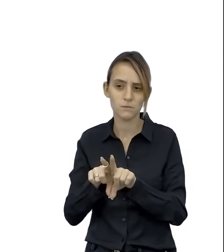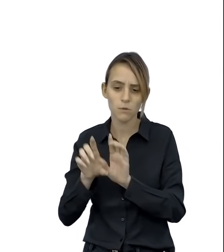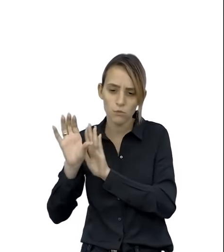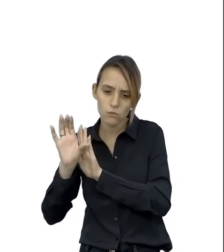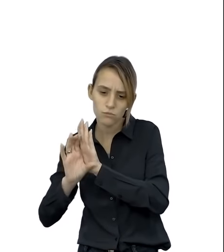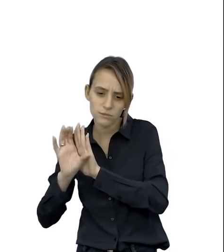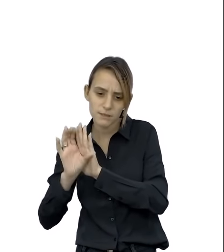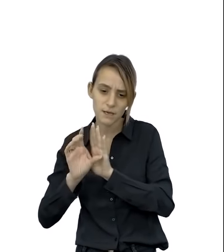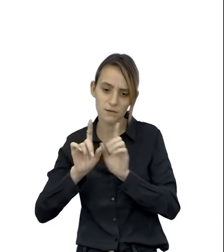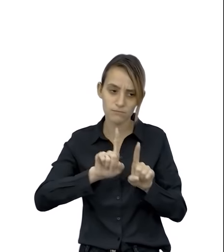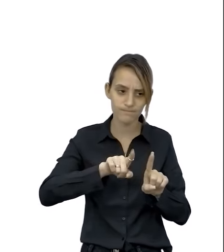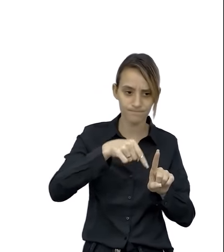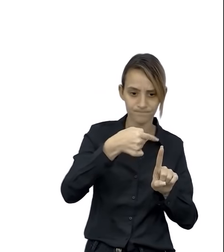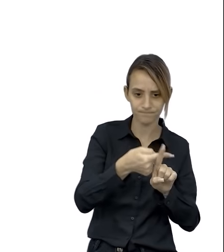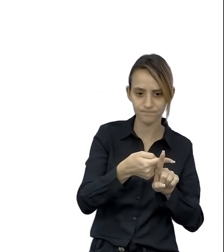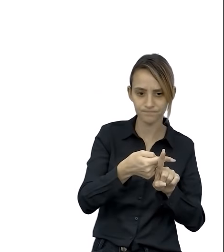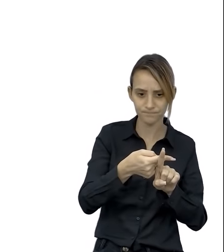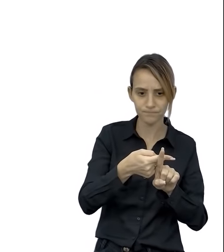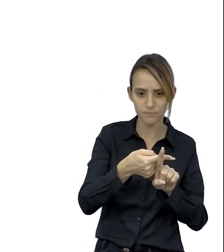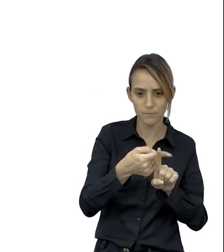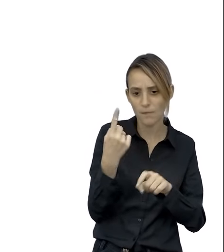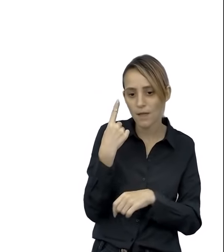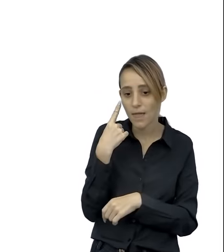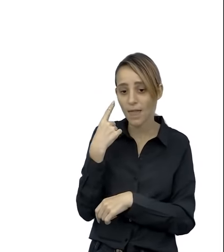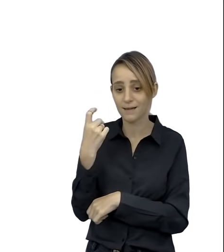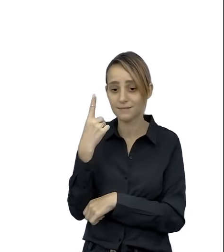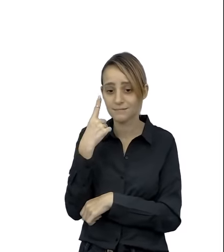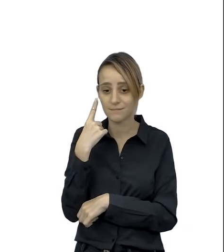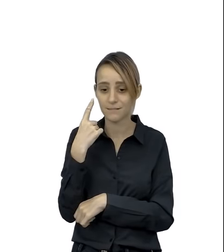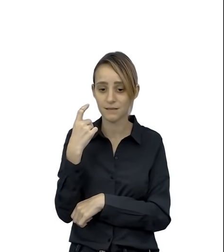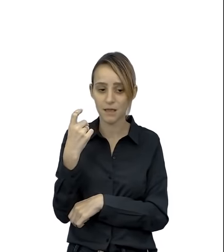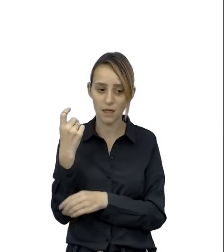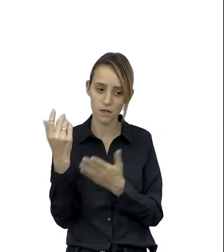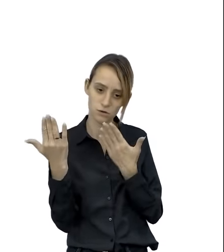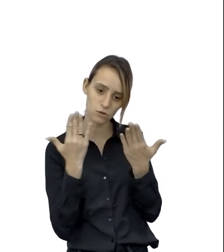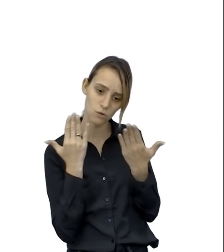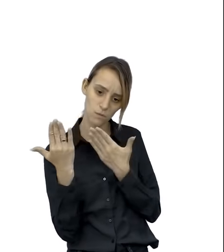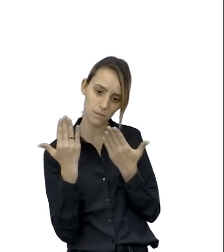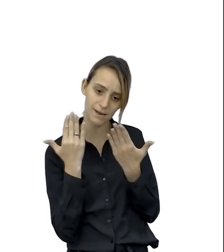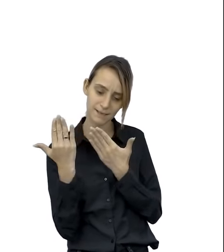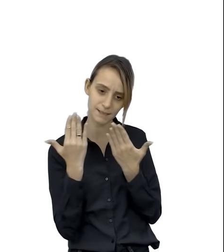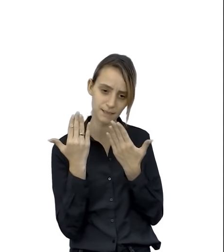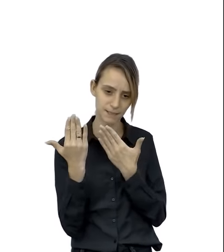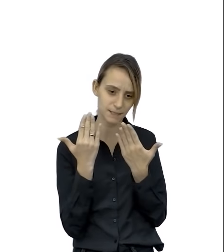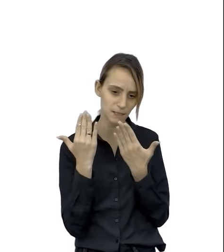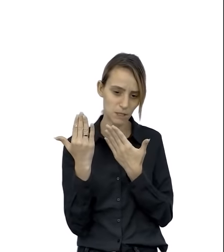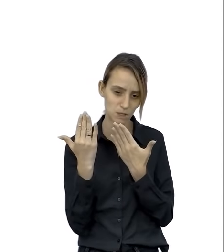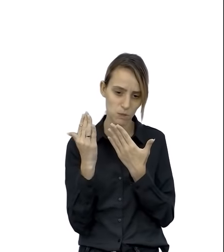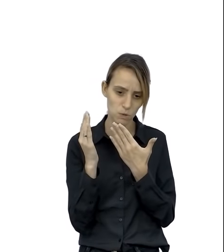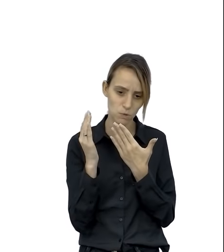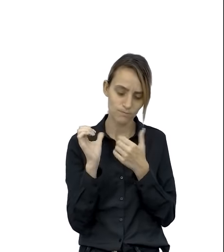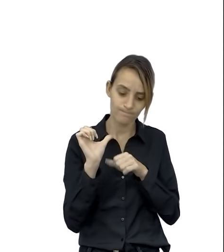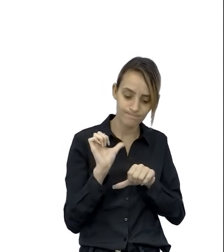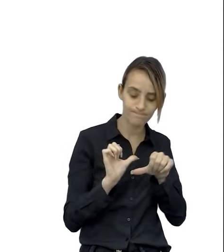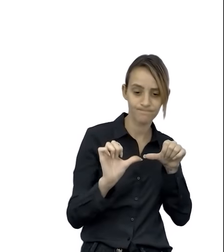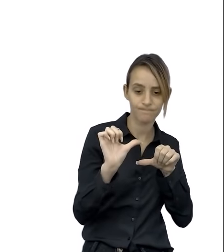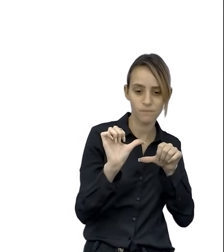campo aditivo, as ideias de comparação de transformação,